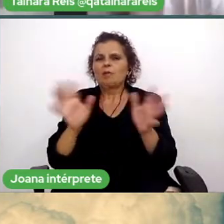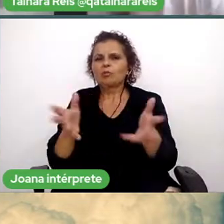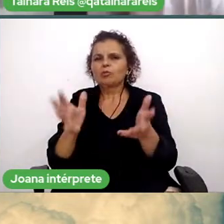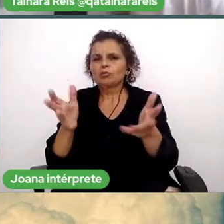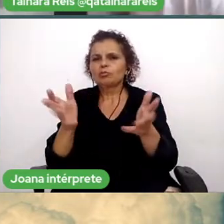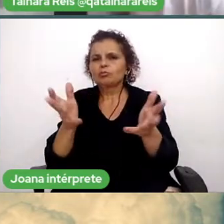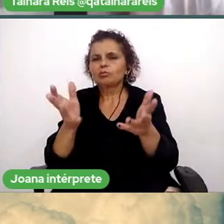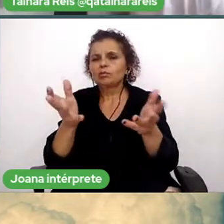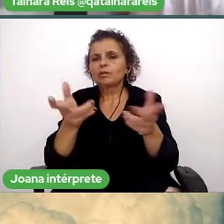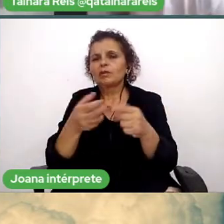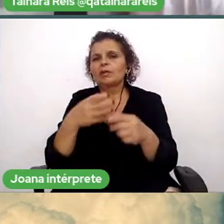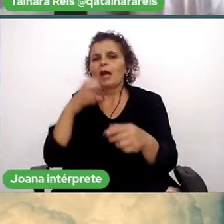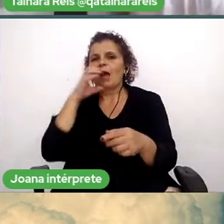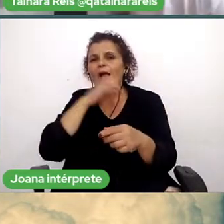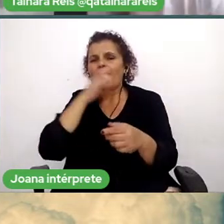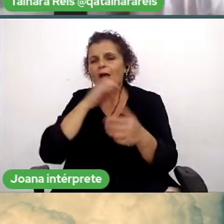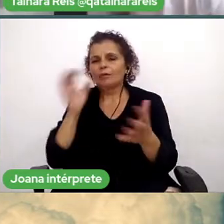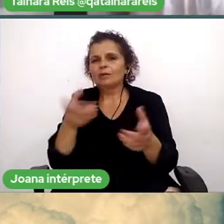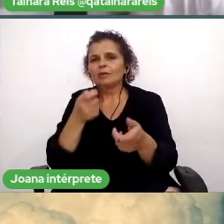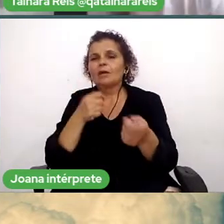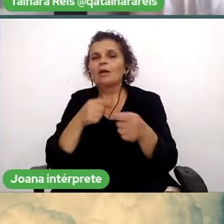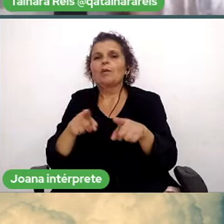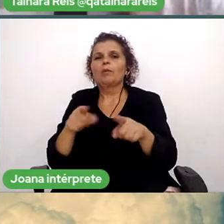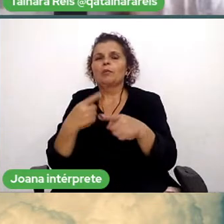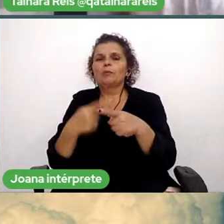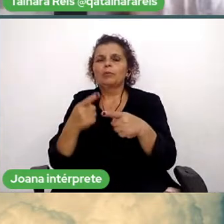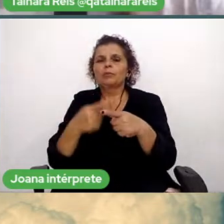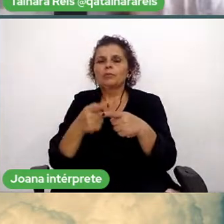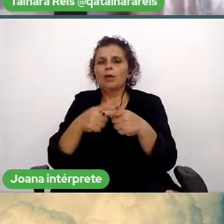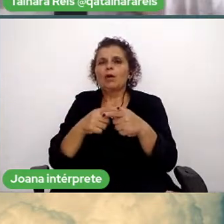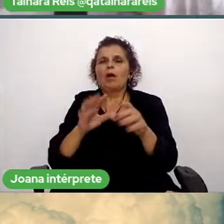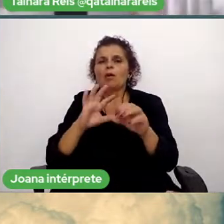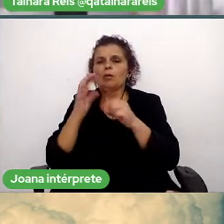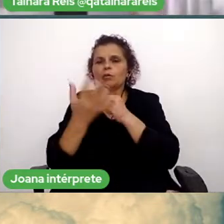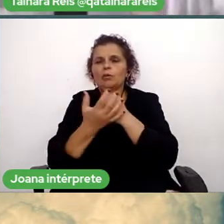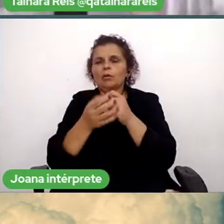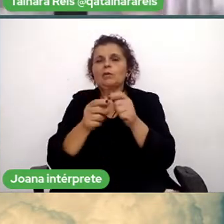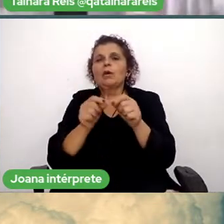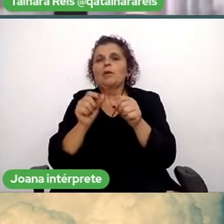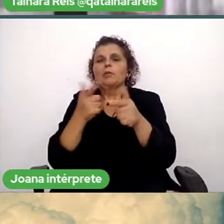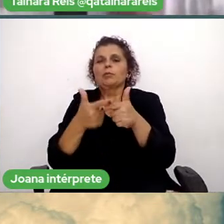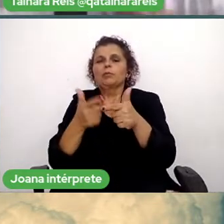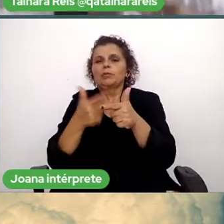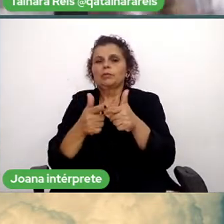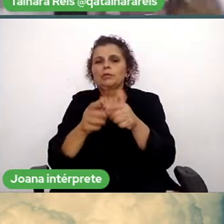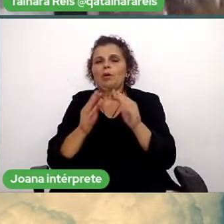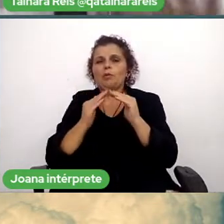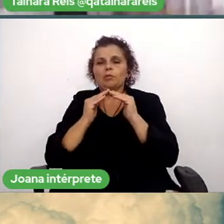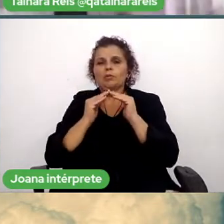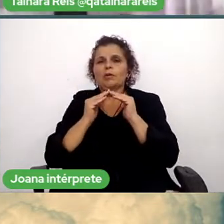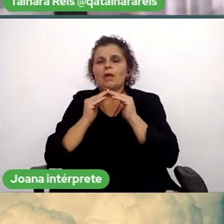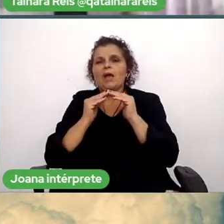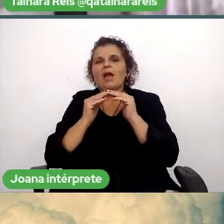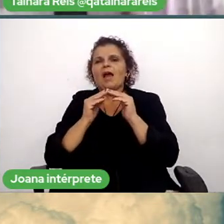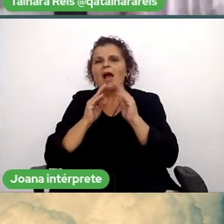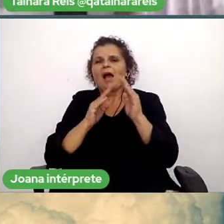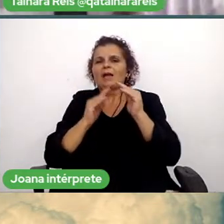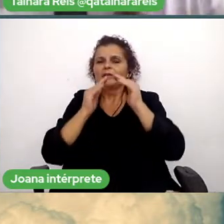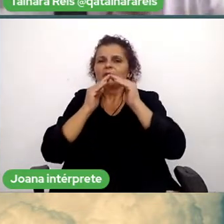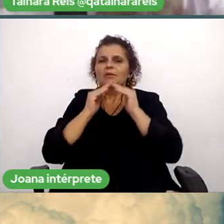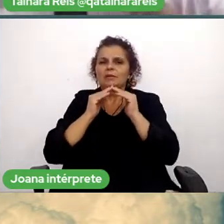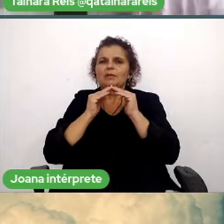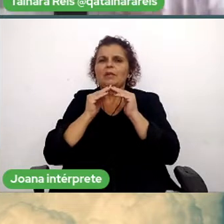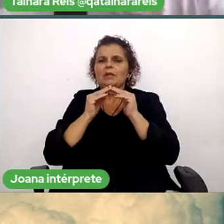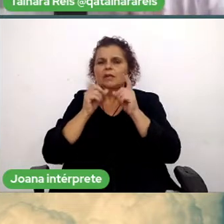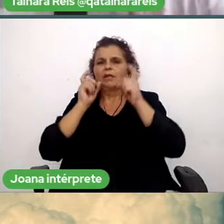vive, devido ao nosso isolamento social, é comum que no trabalho remoto a gente entre nas